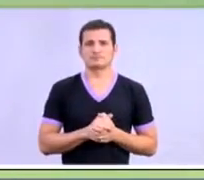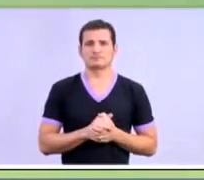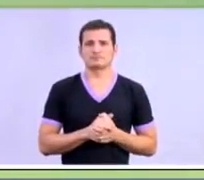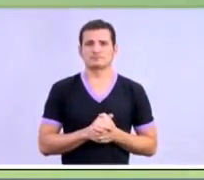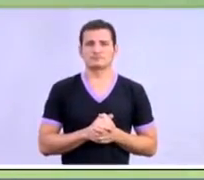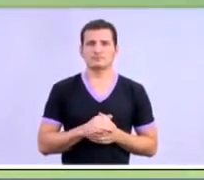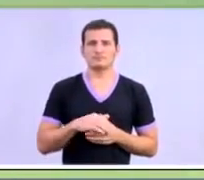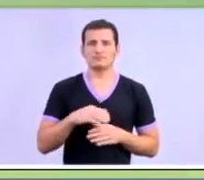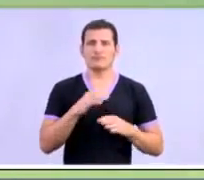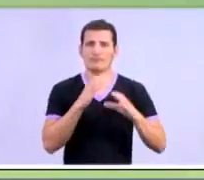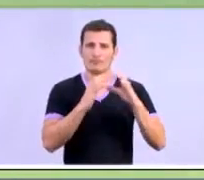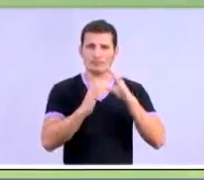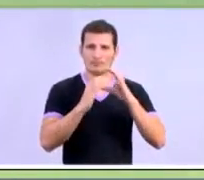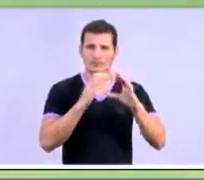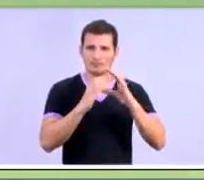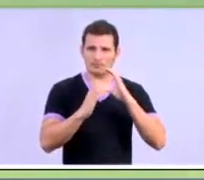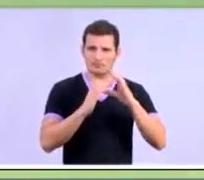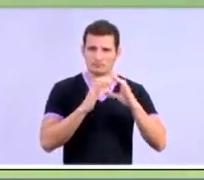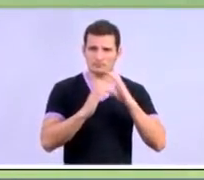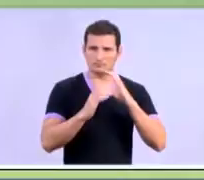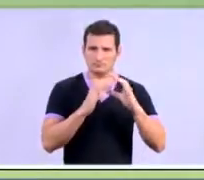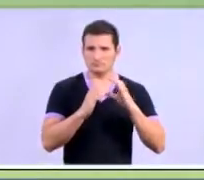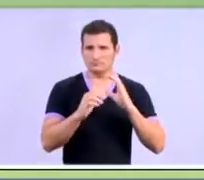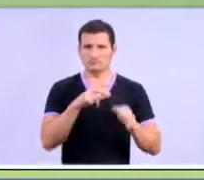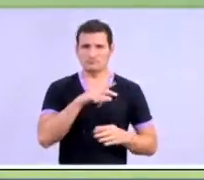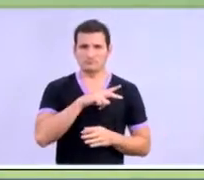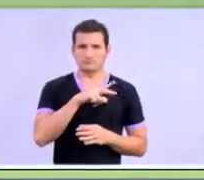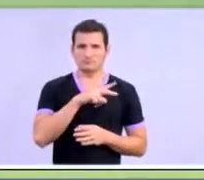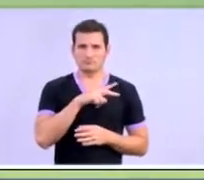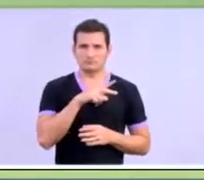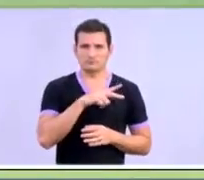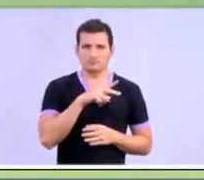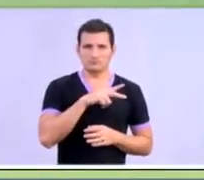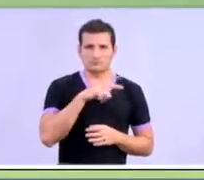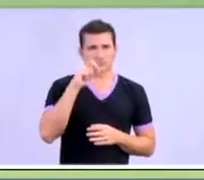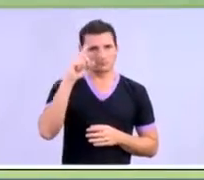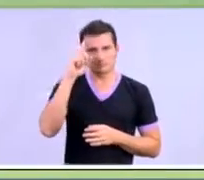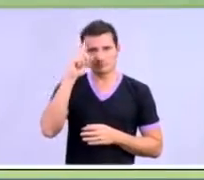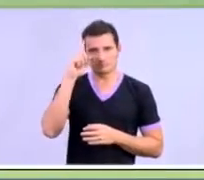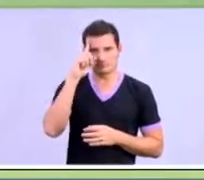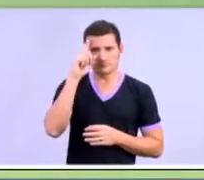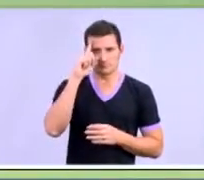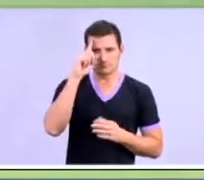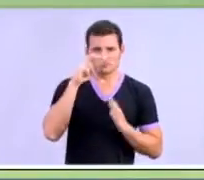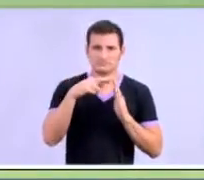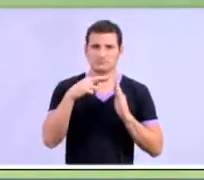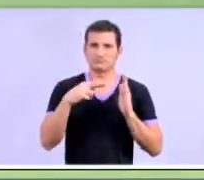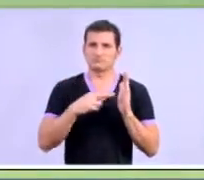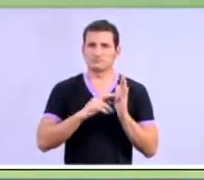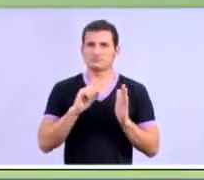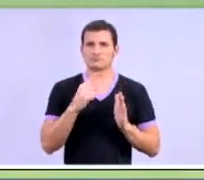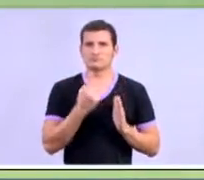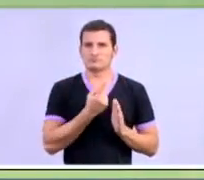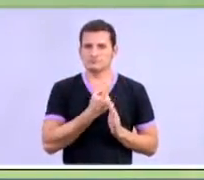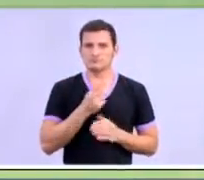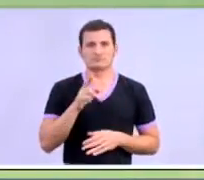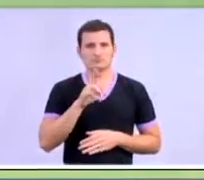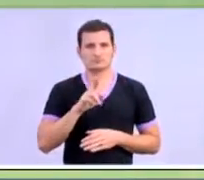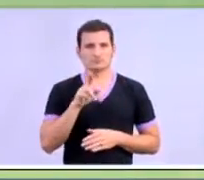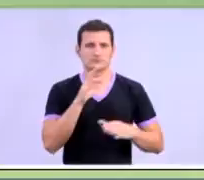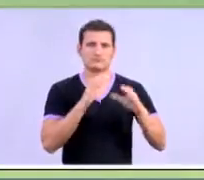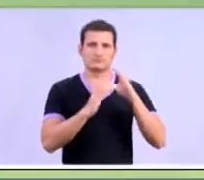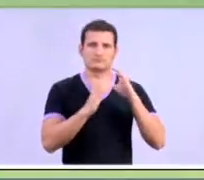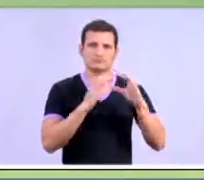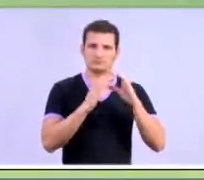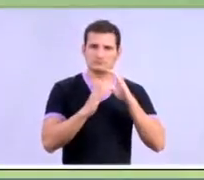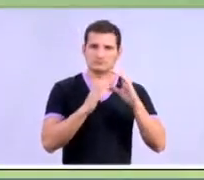nossa comunicação pessoal diária, vejam bem, as regras que utilizamos para nos comunicar através de um meio, como